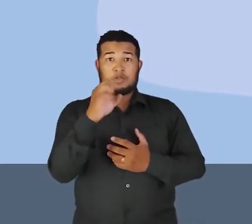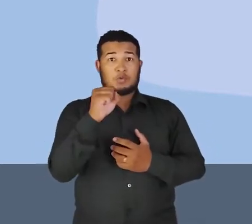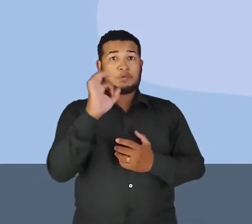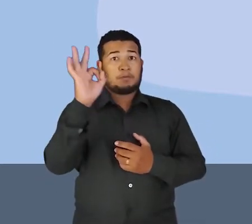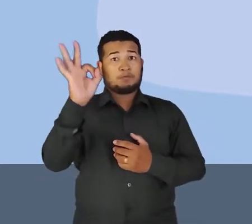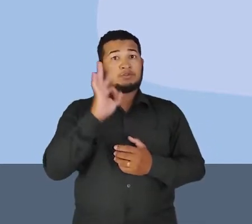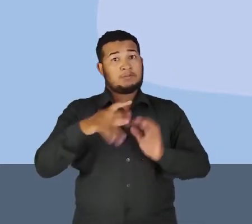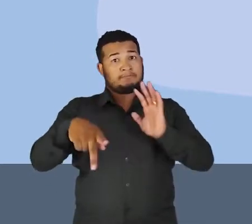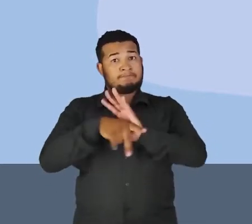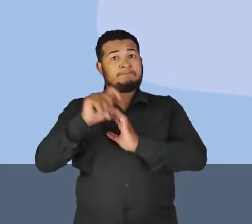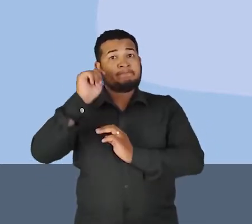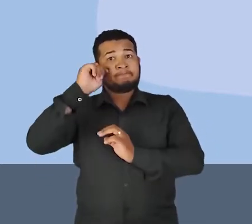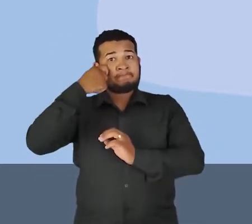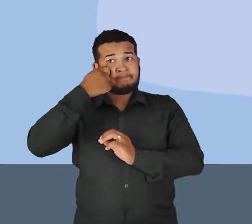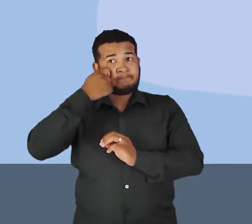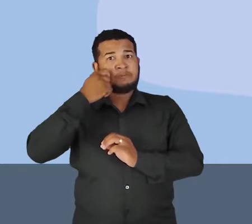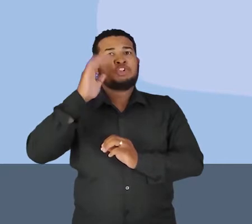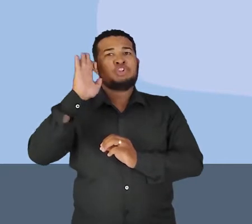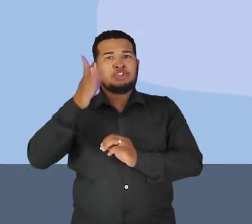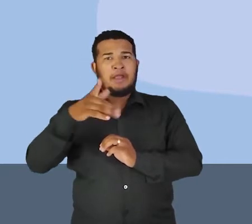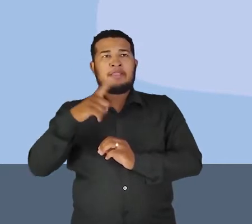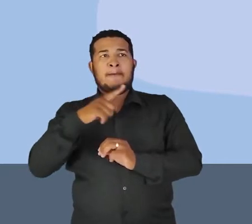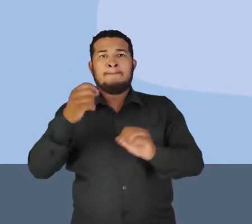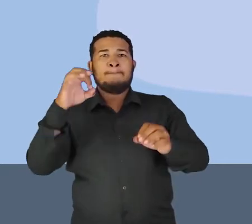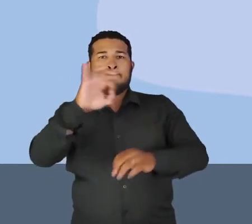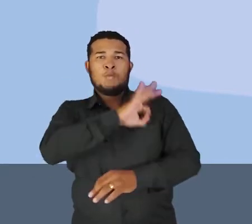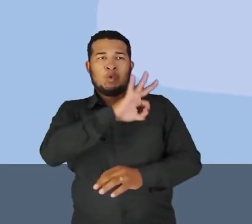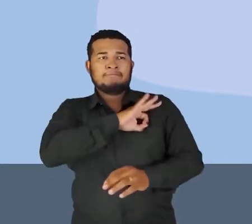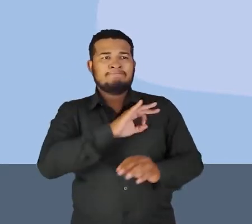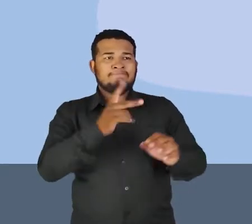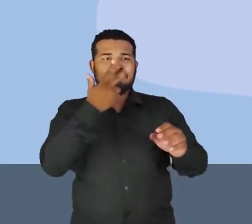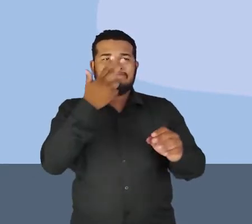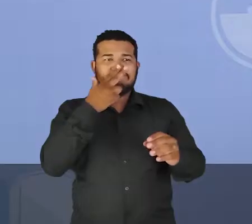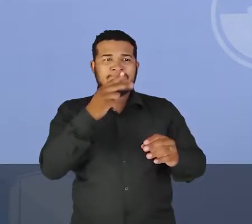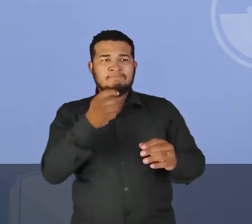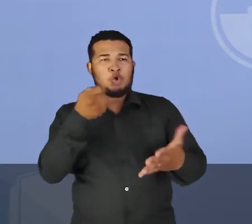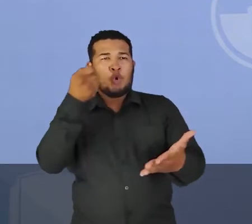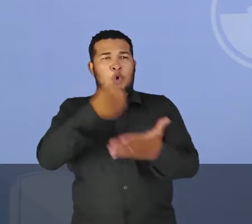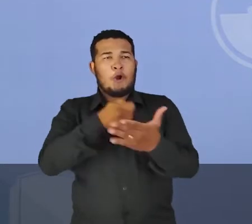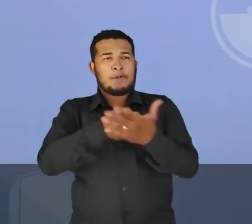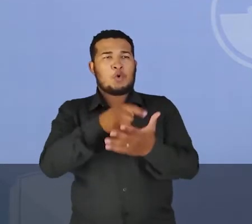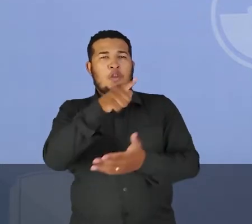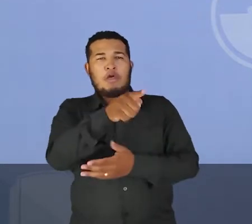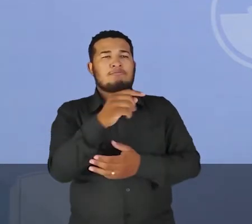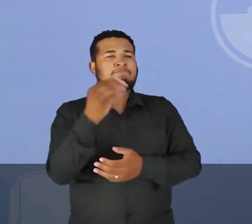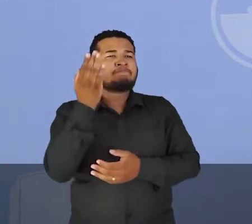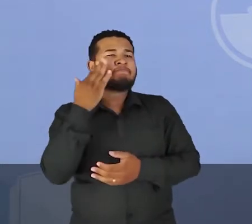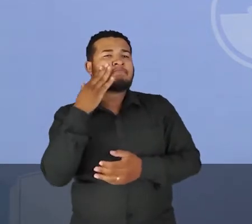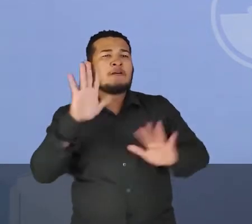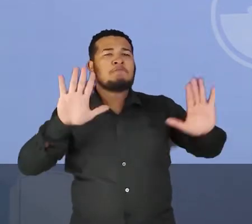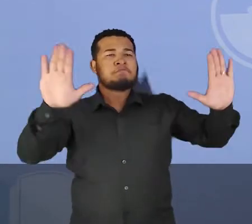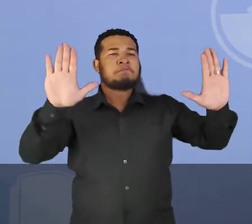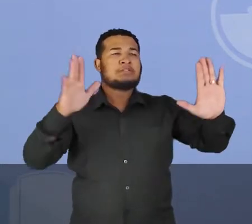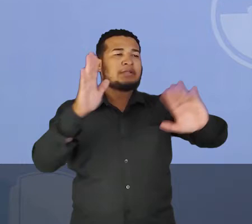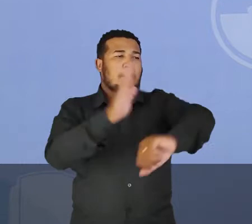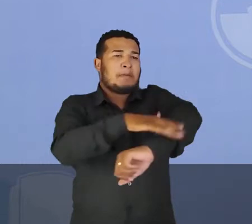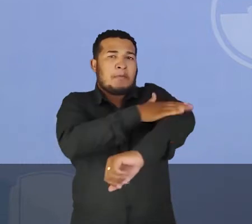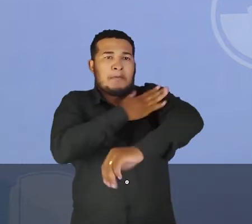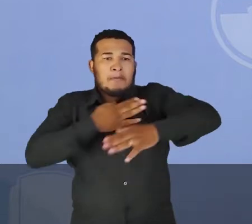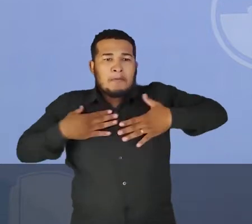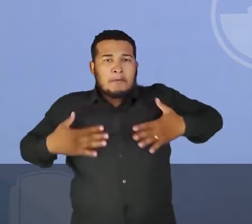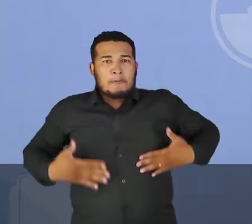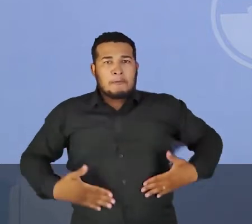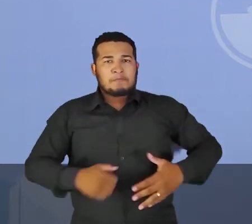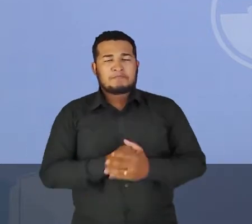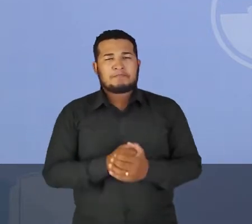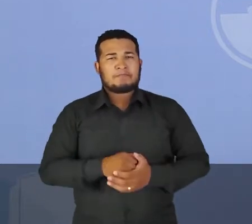48% dos negros já foram revistados pela polícia. Vem até aqui. Não estou falando, gente, de um